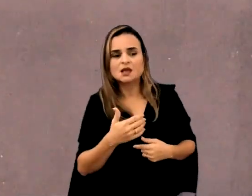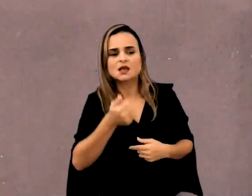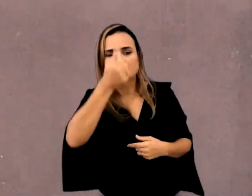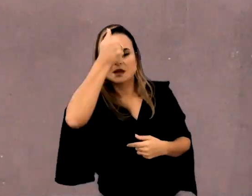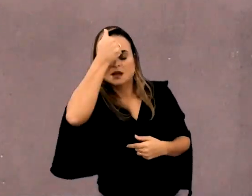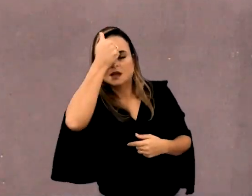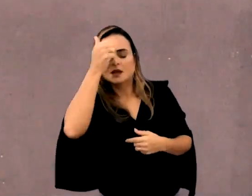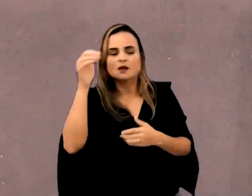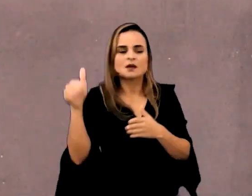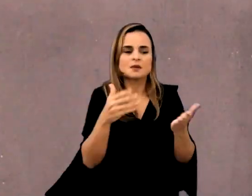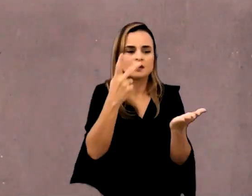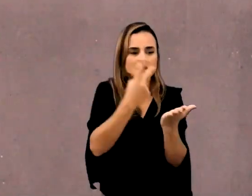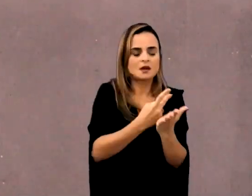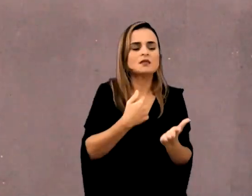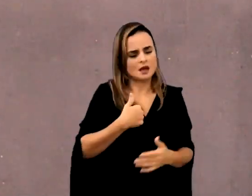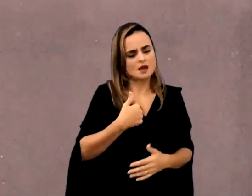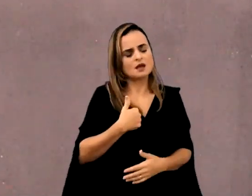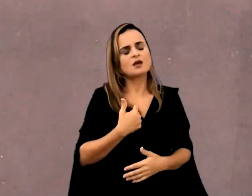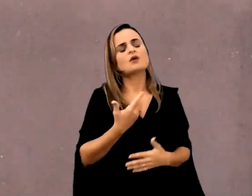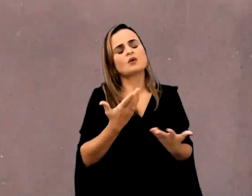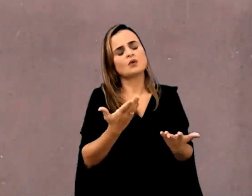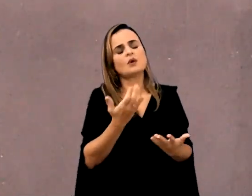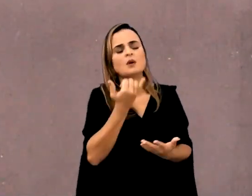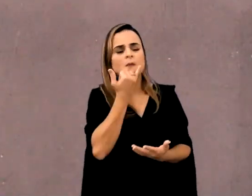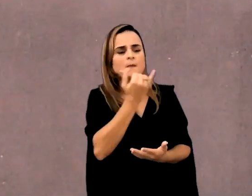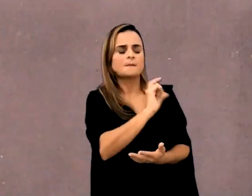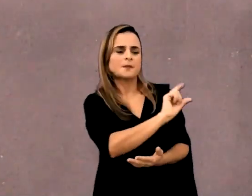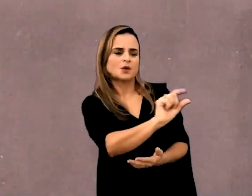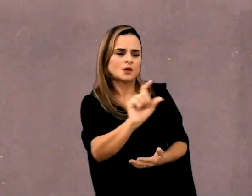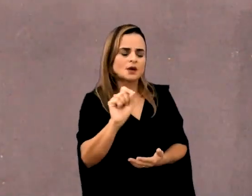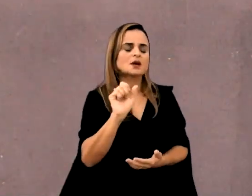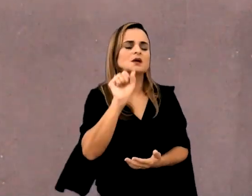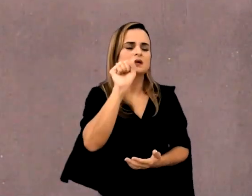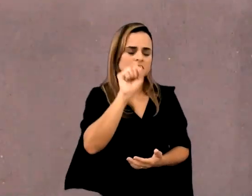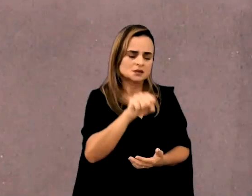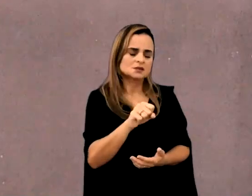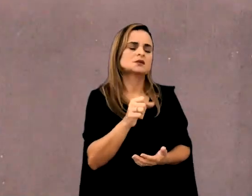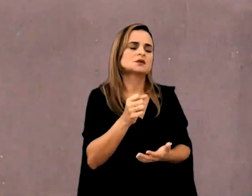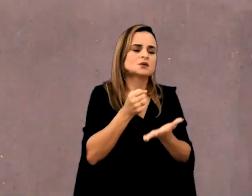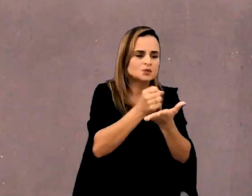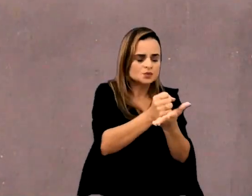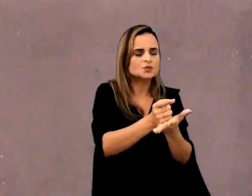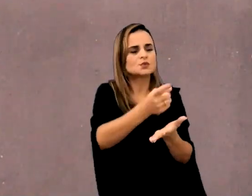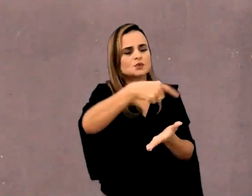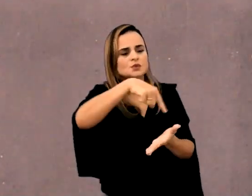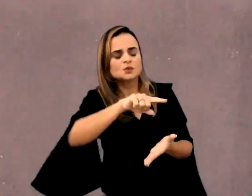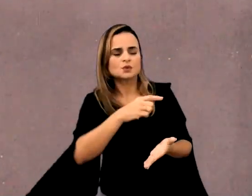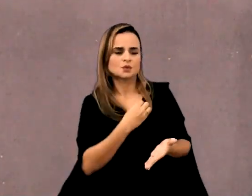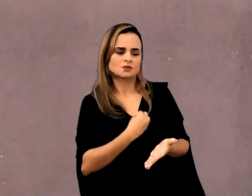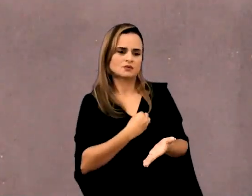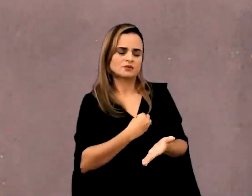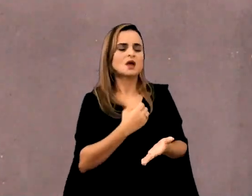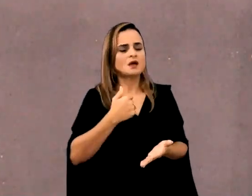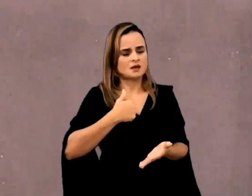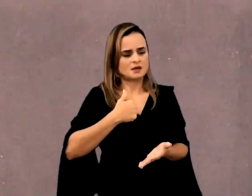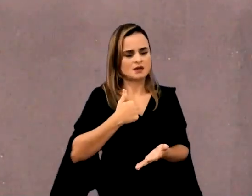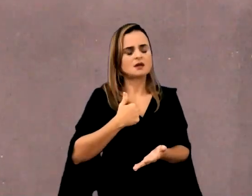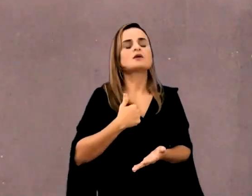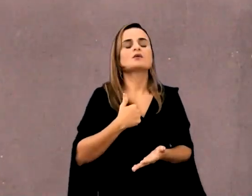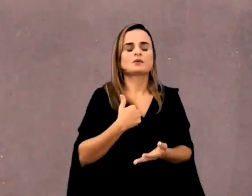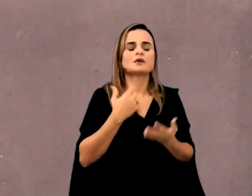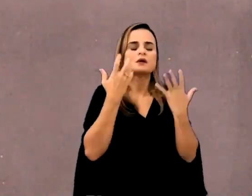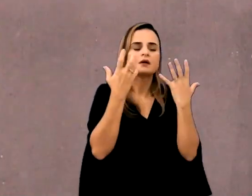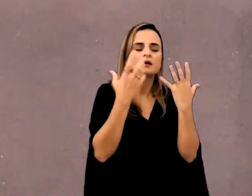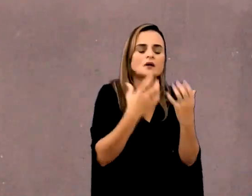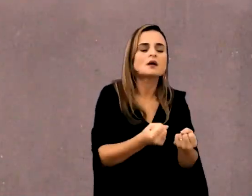caminhos, então eu virei dos céus, perdoarei os seus pecados e sararei a sua terra. Estarão abertos os meus olhos